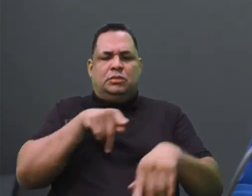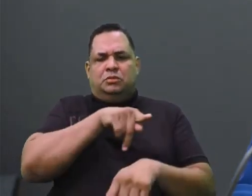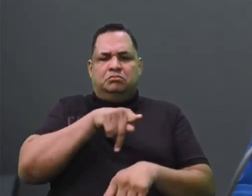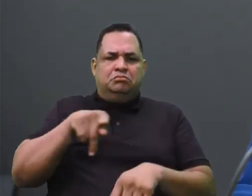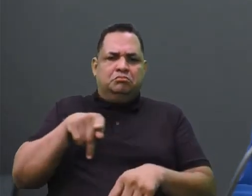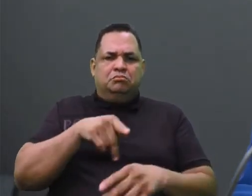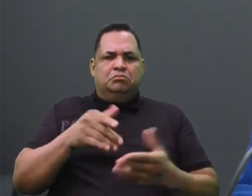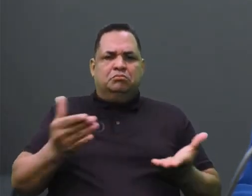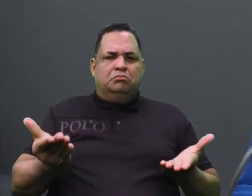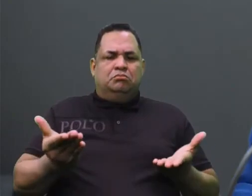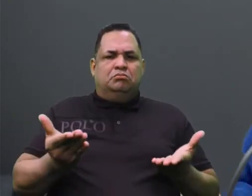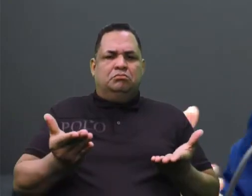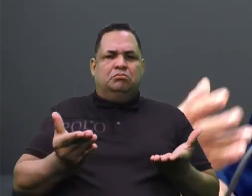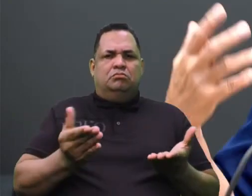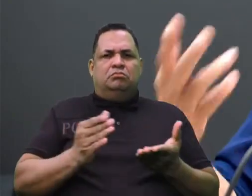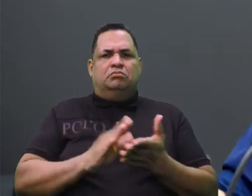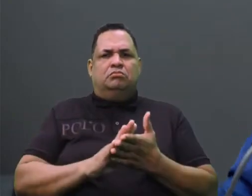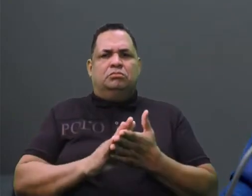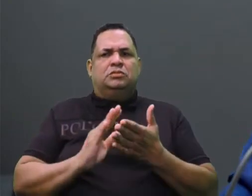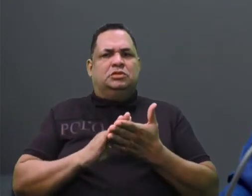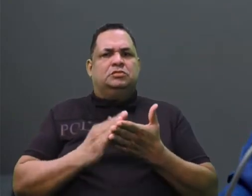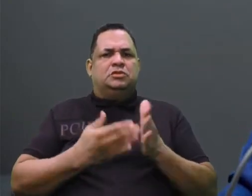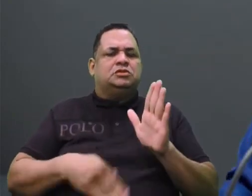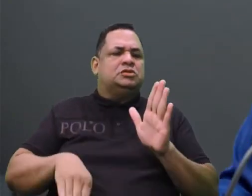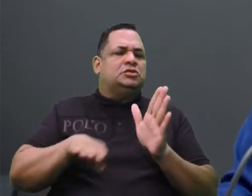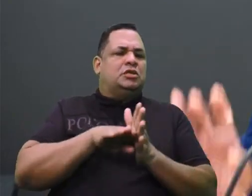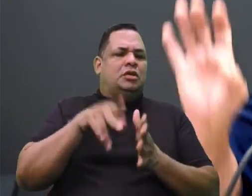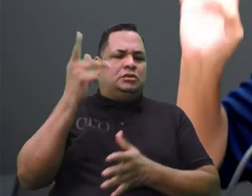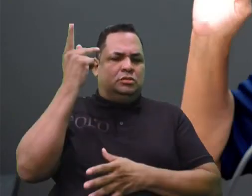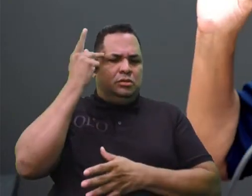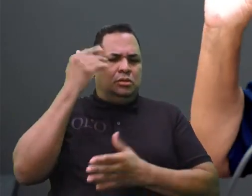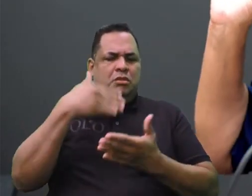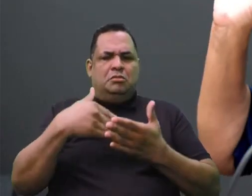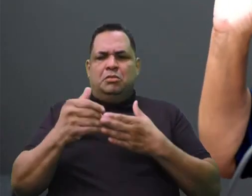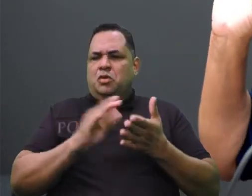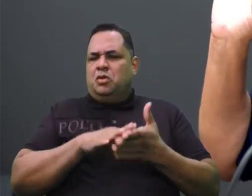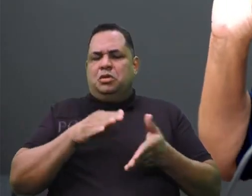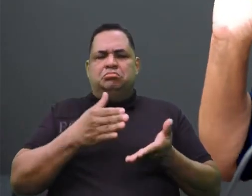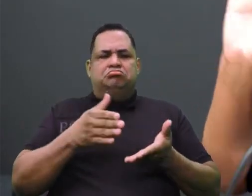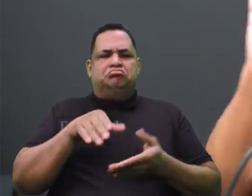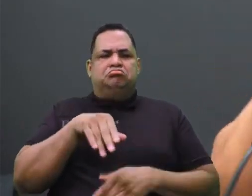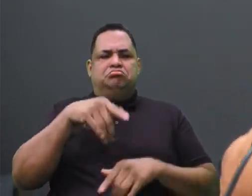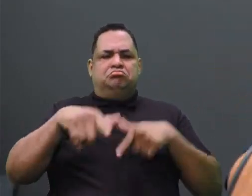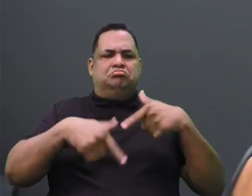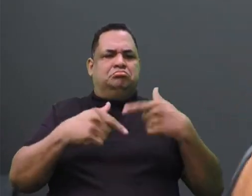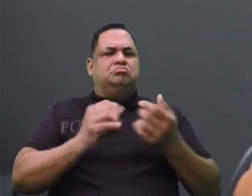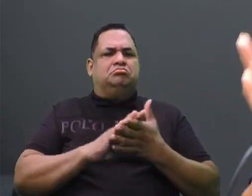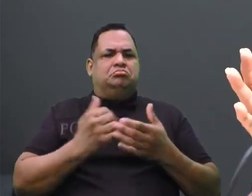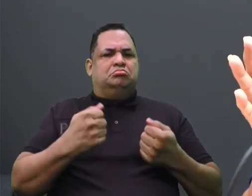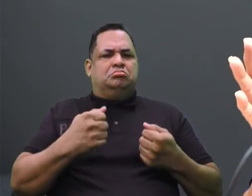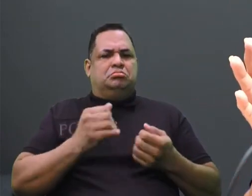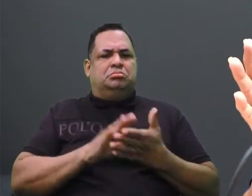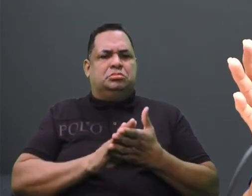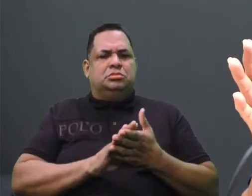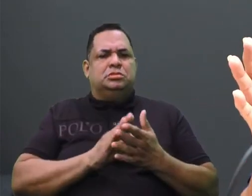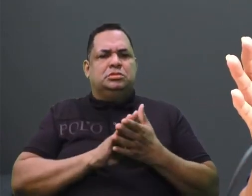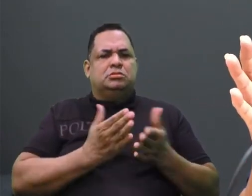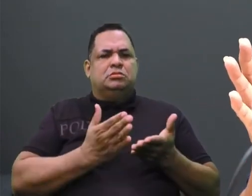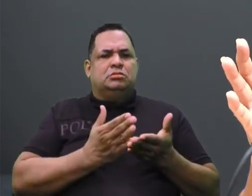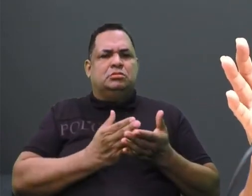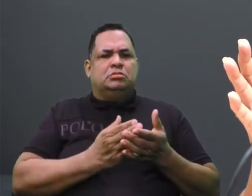todos os que migram para lá, qualquer trabalho servia. Me vi em filas